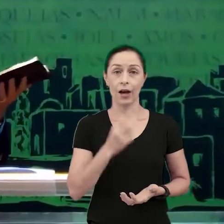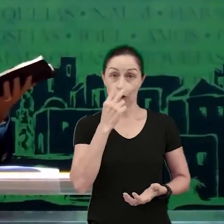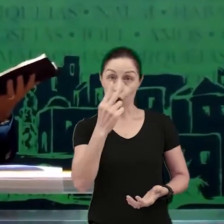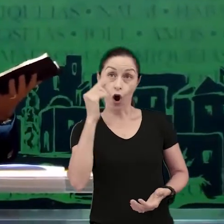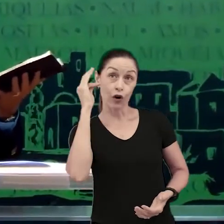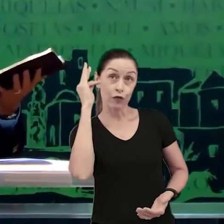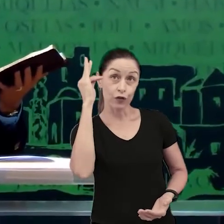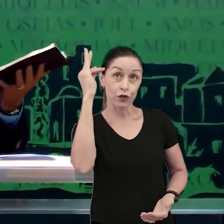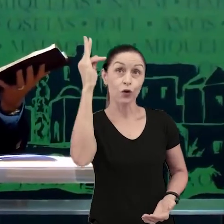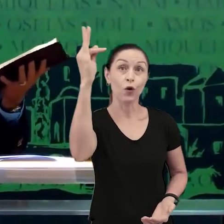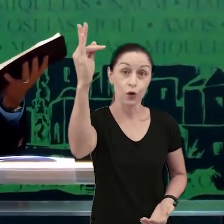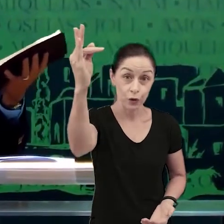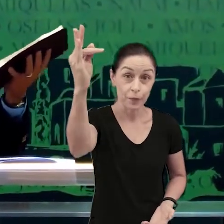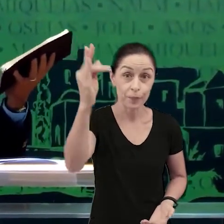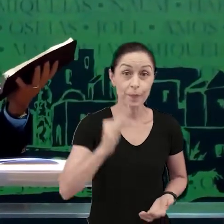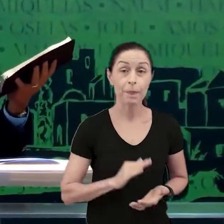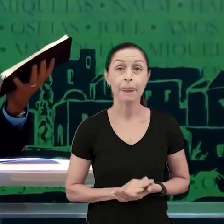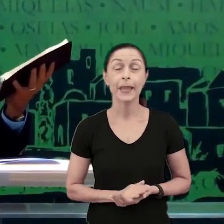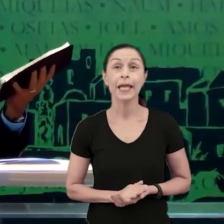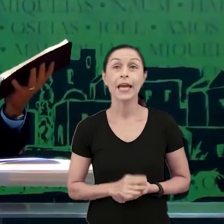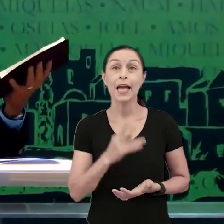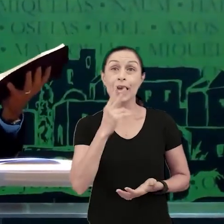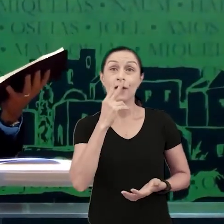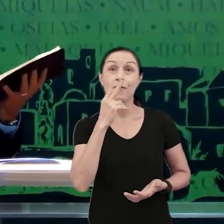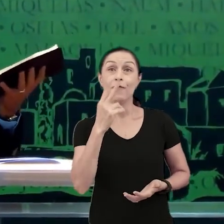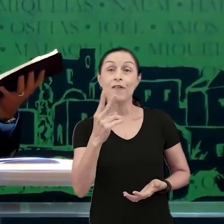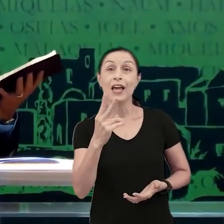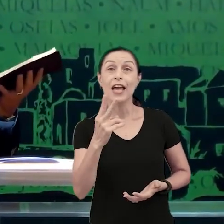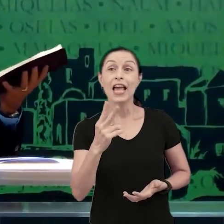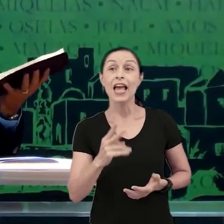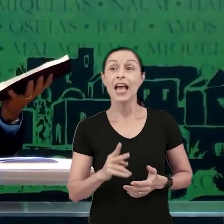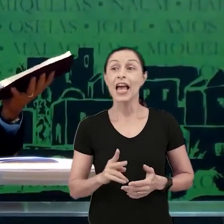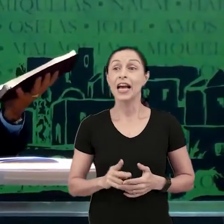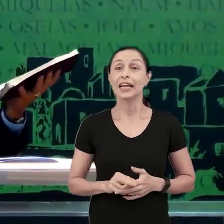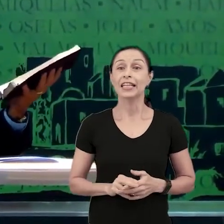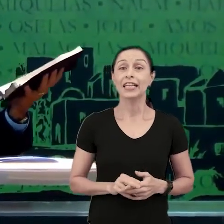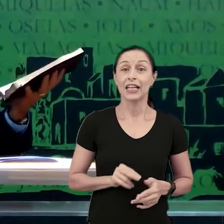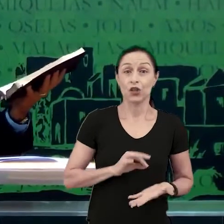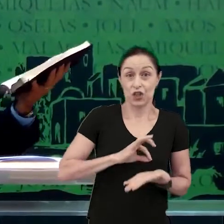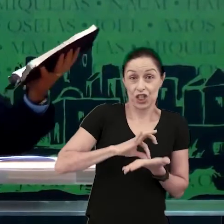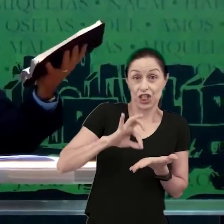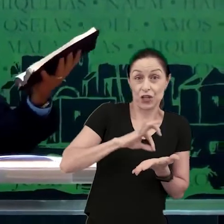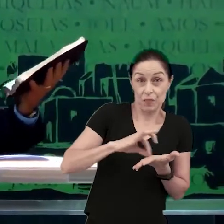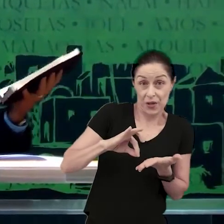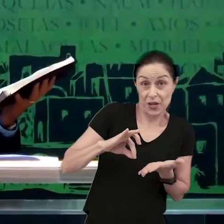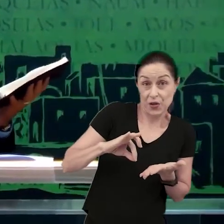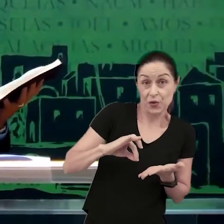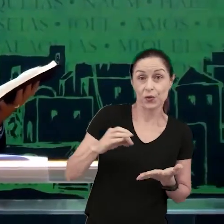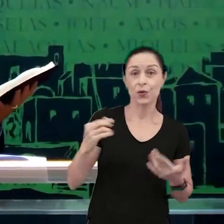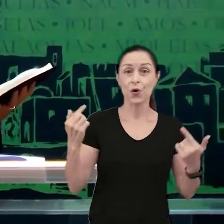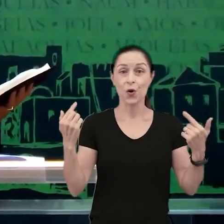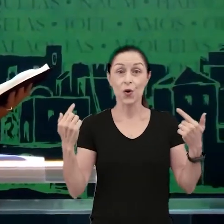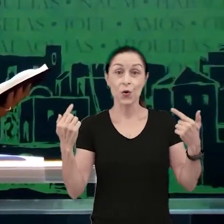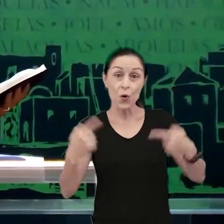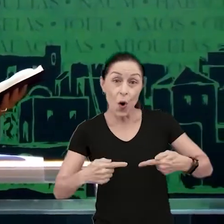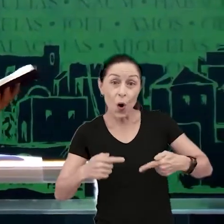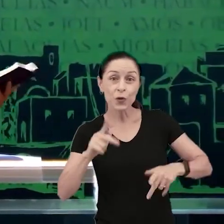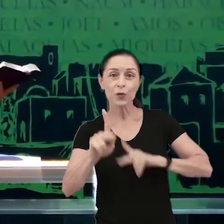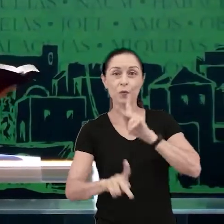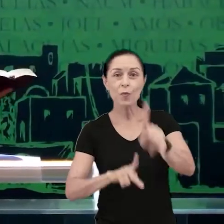frente, e vê que as nações estão rindo, zombando, escarnecendo de Judá, escarnecendo o povo de